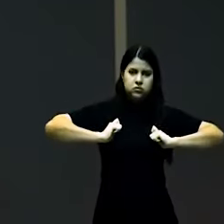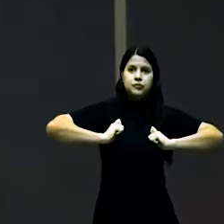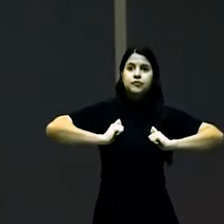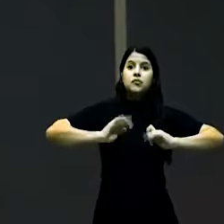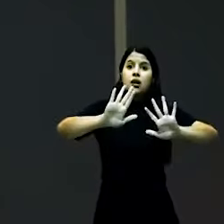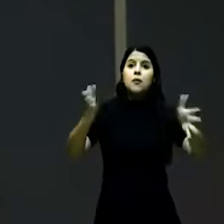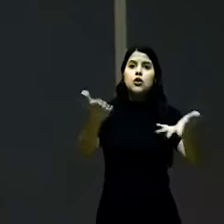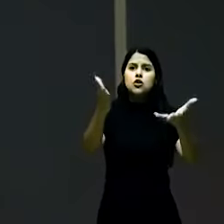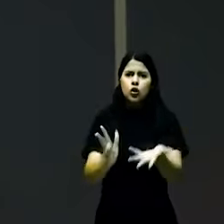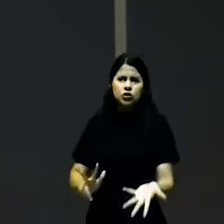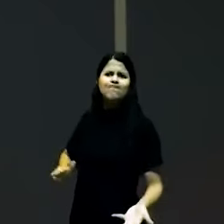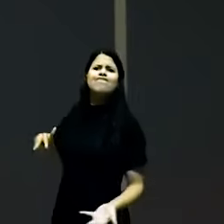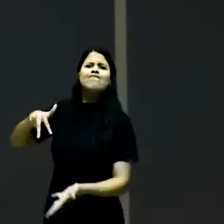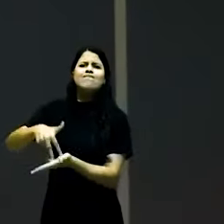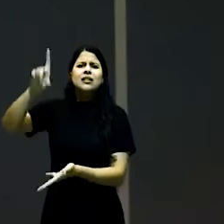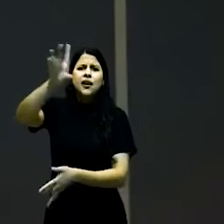Deus te convida hoje.